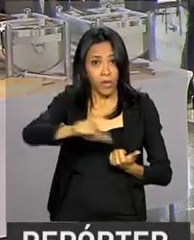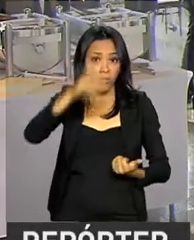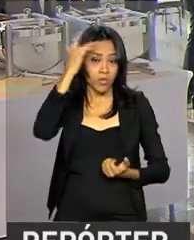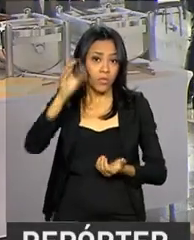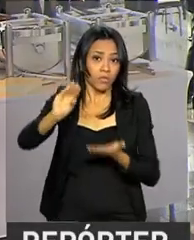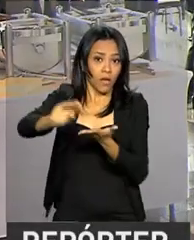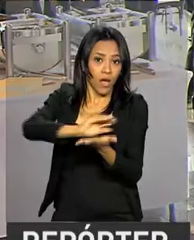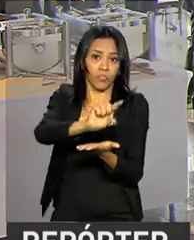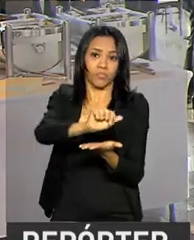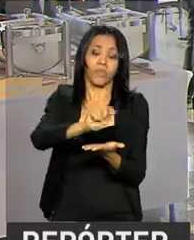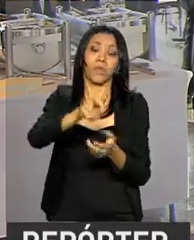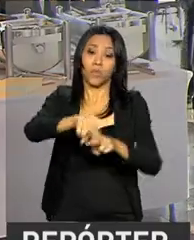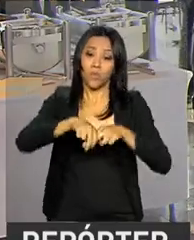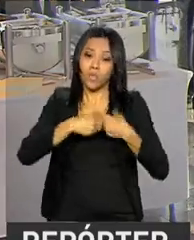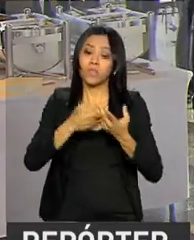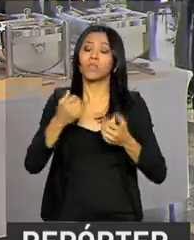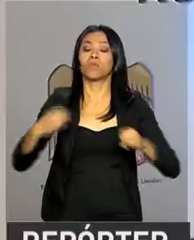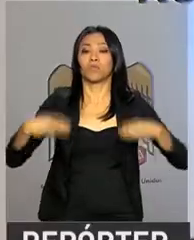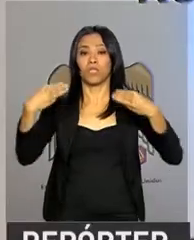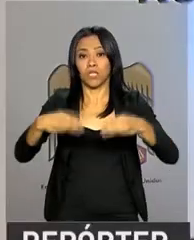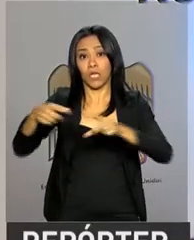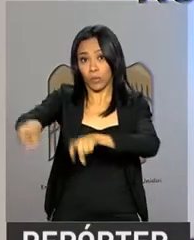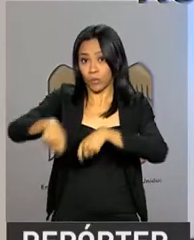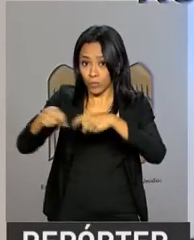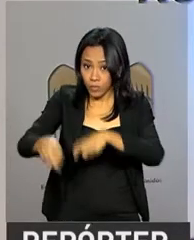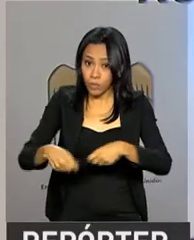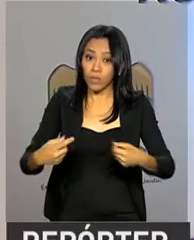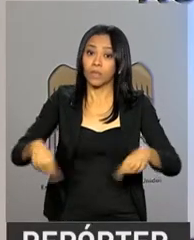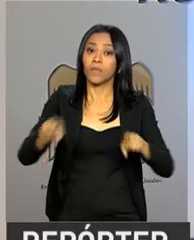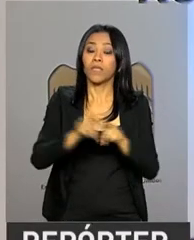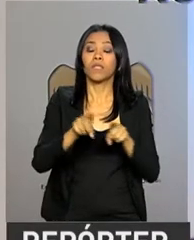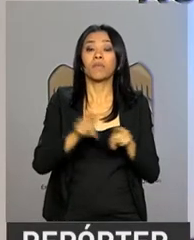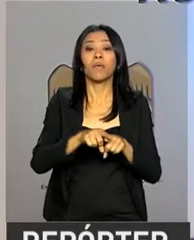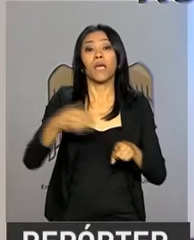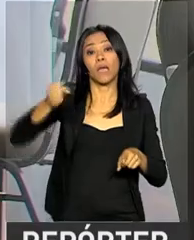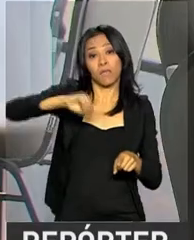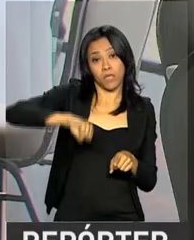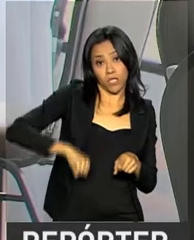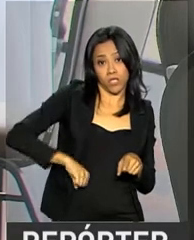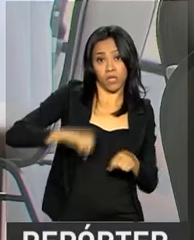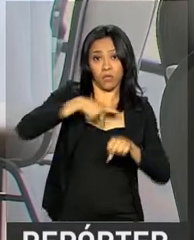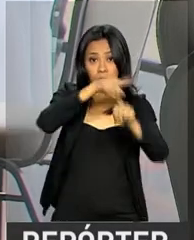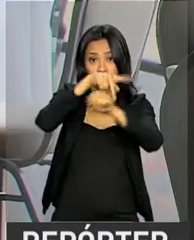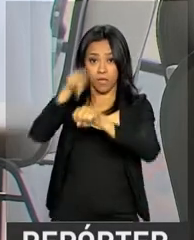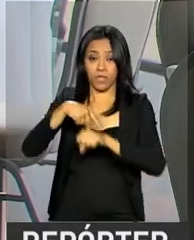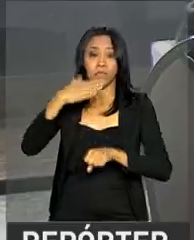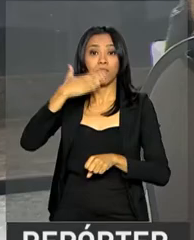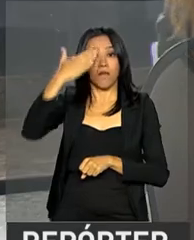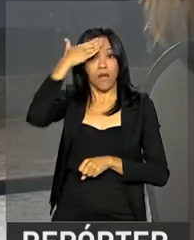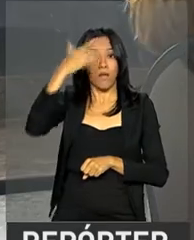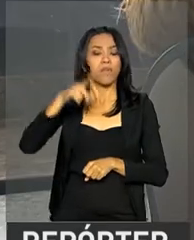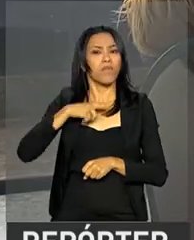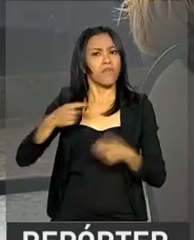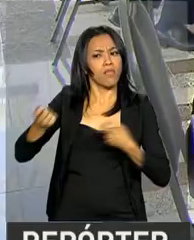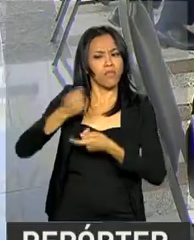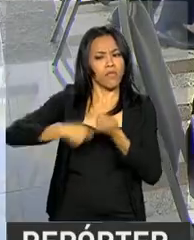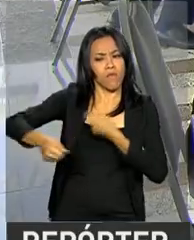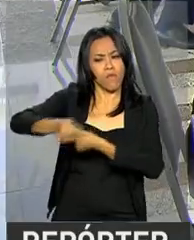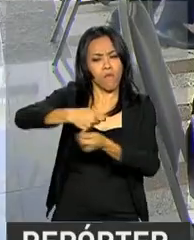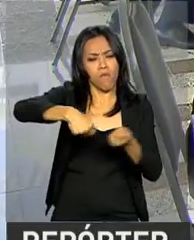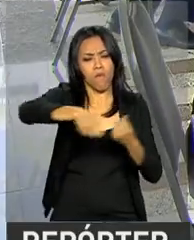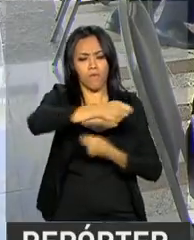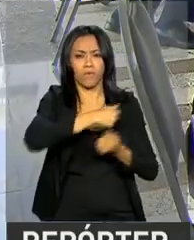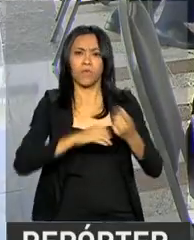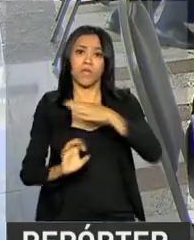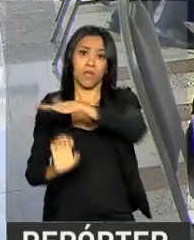ministério da agricultura pecuária e abastecimento e embaixada dos emirados árabes no brasil promover uma rodada de negócios entre empresários